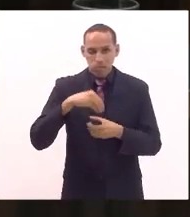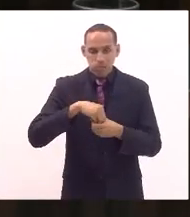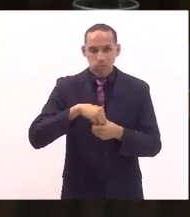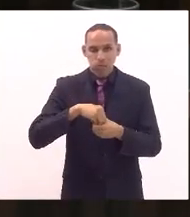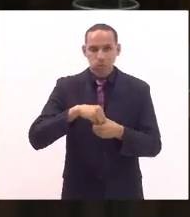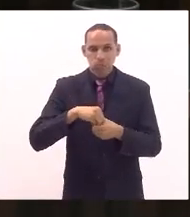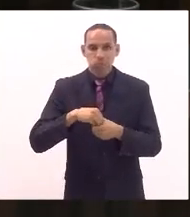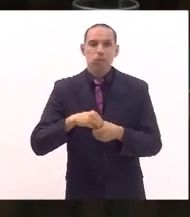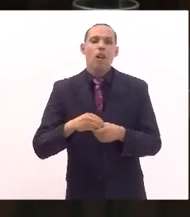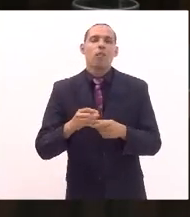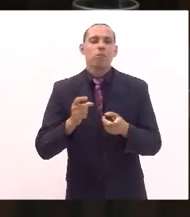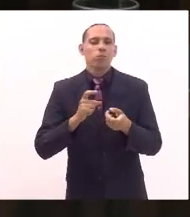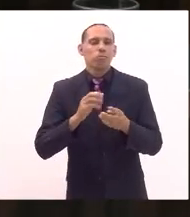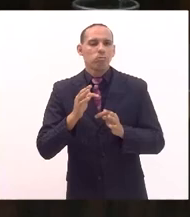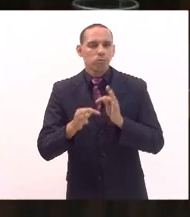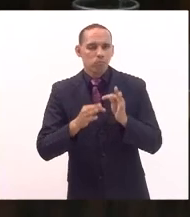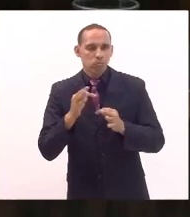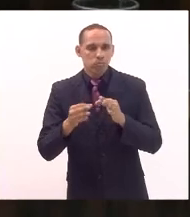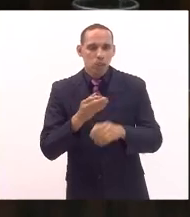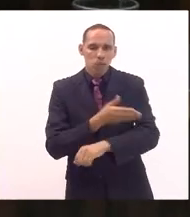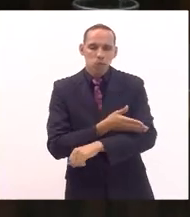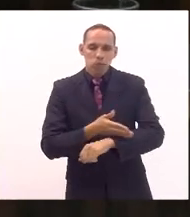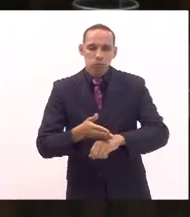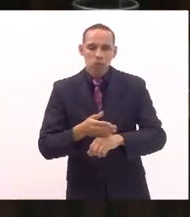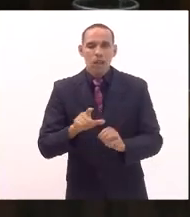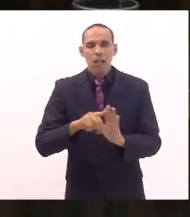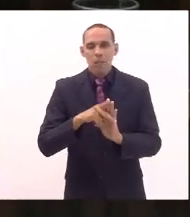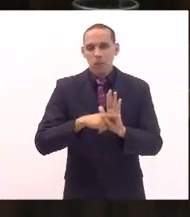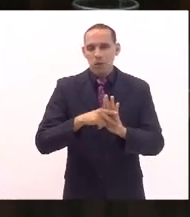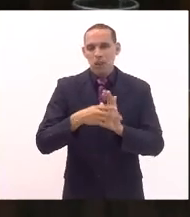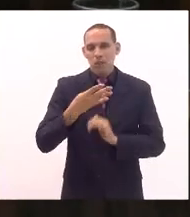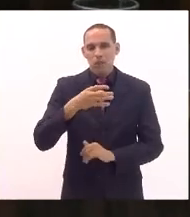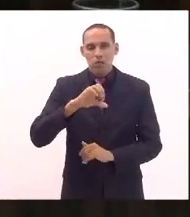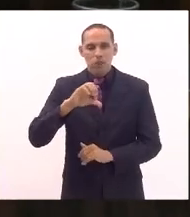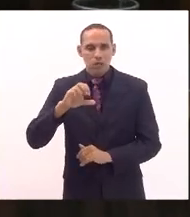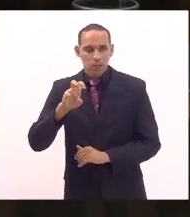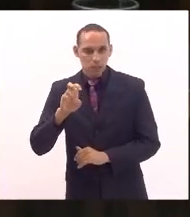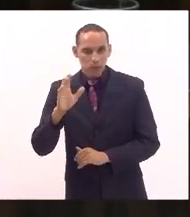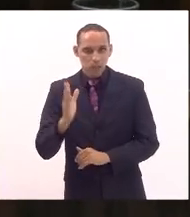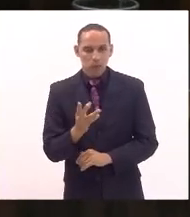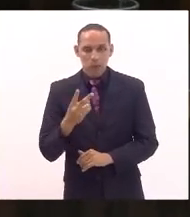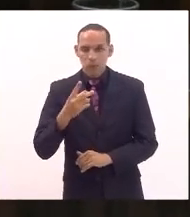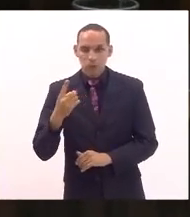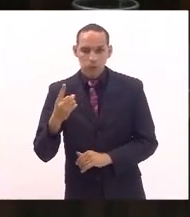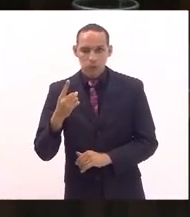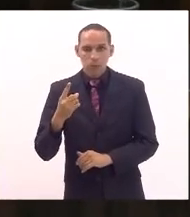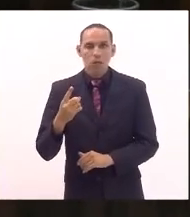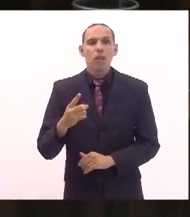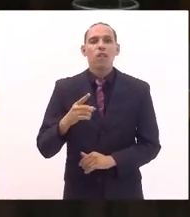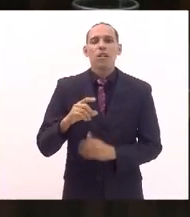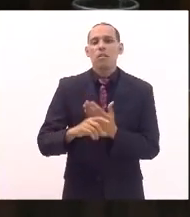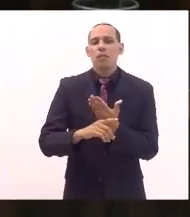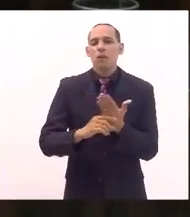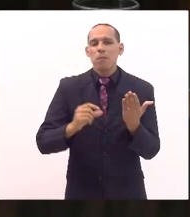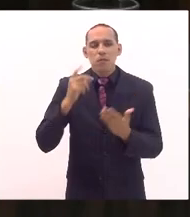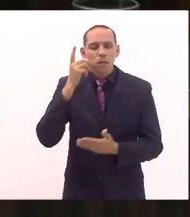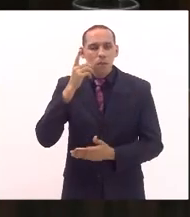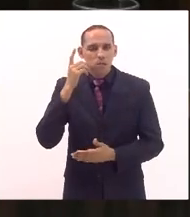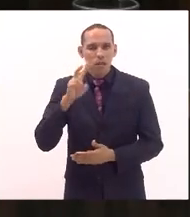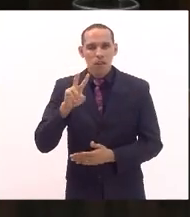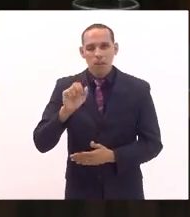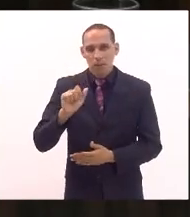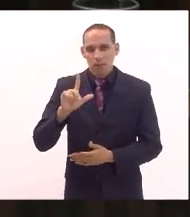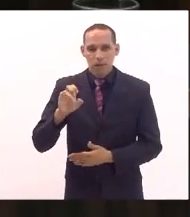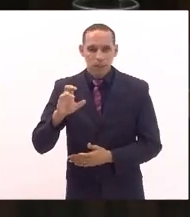ordinário em primeira discussão projeto de lei nº 495 21 de autoria do deputado Valdeci da saúde que autoriza o poder executivo